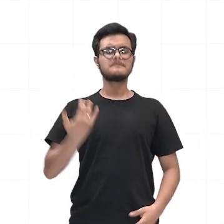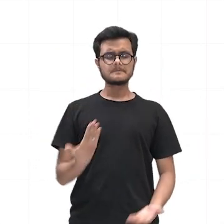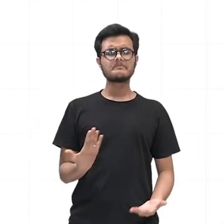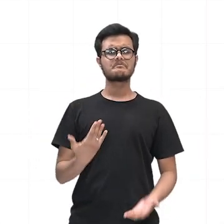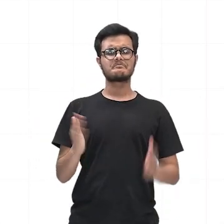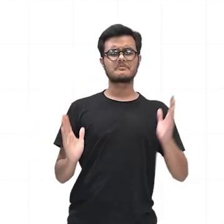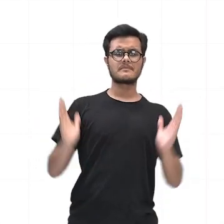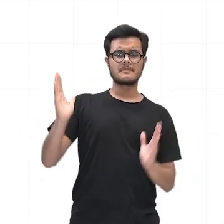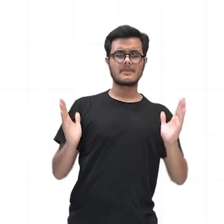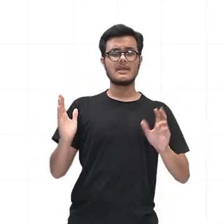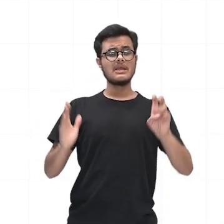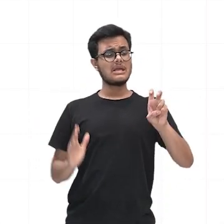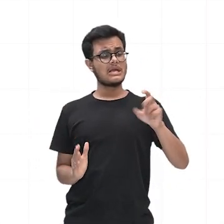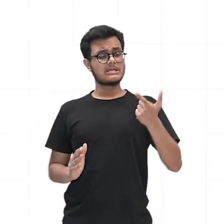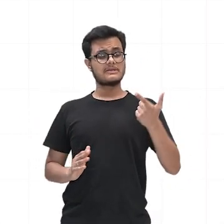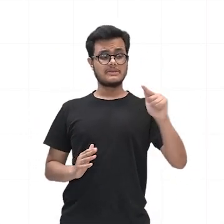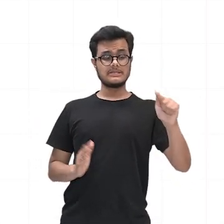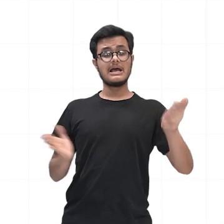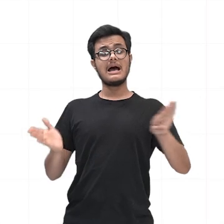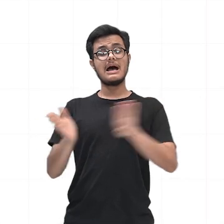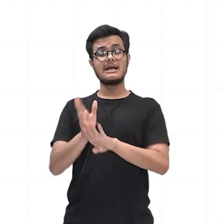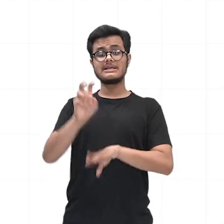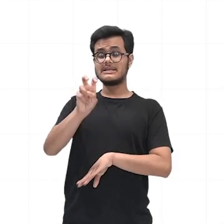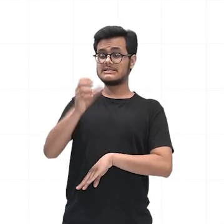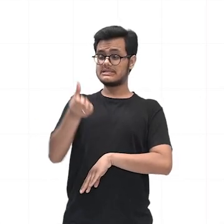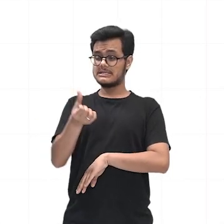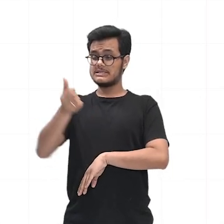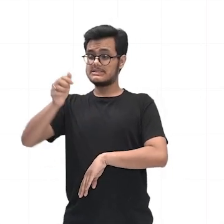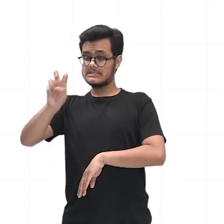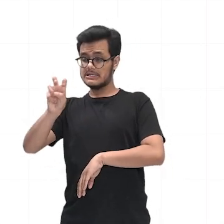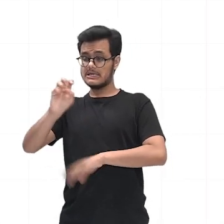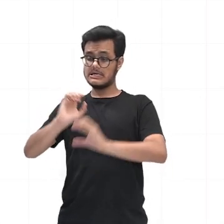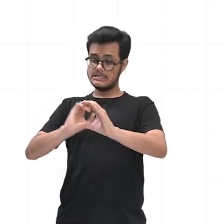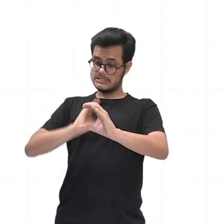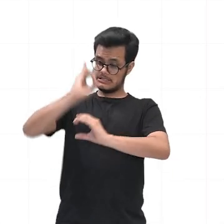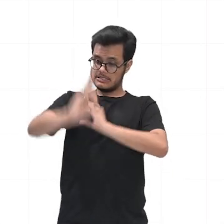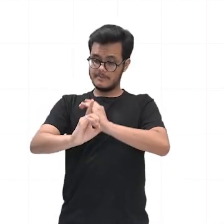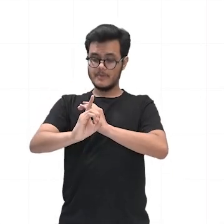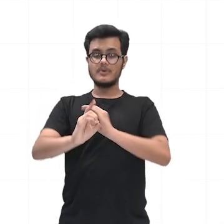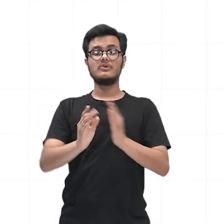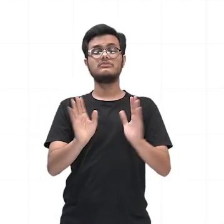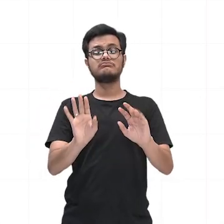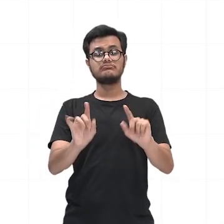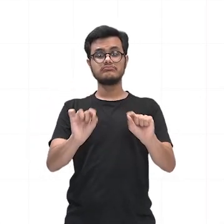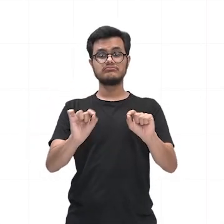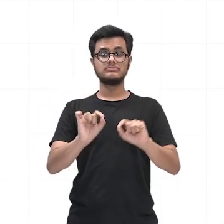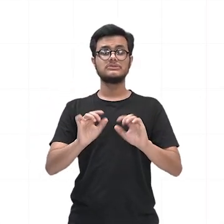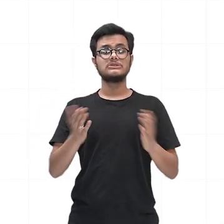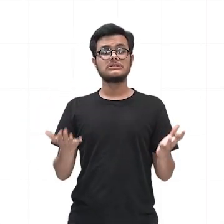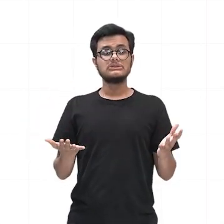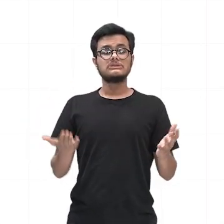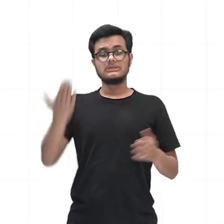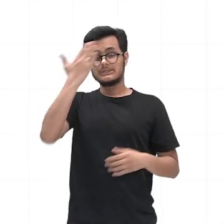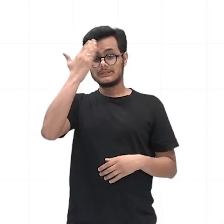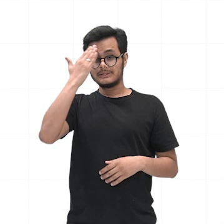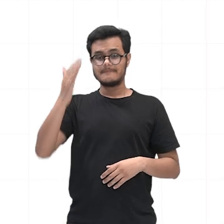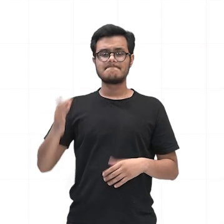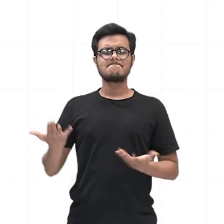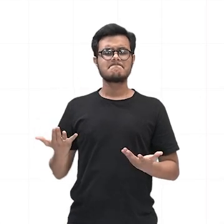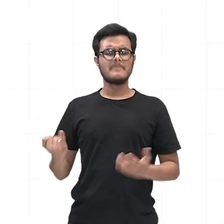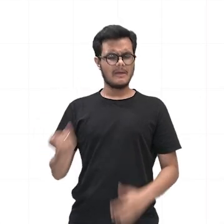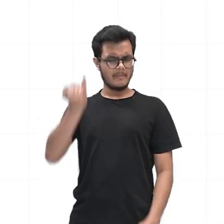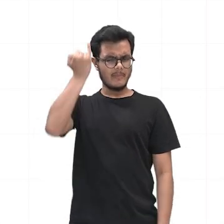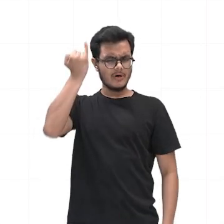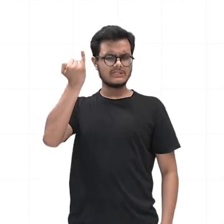Império Bizantino de 527 a 565 depois de Cristo, é conhecido por suas